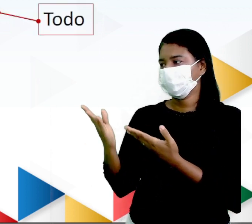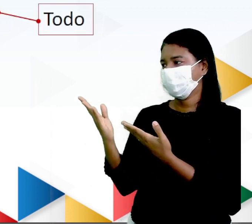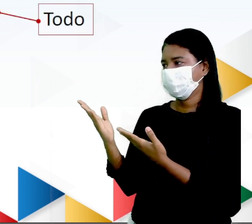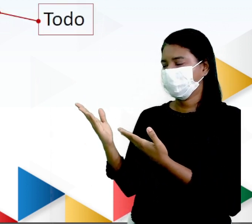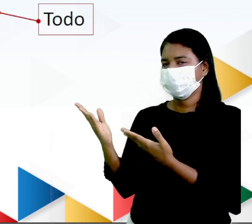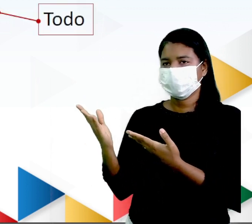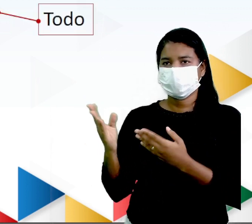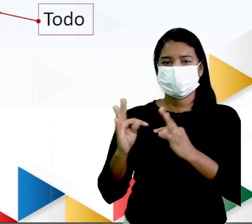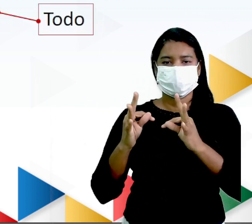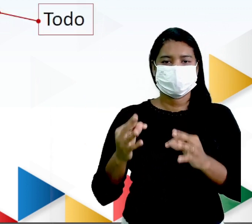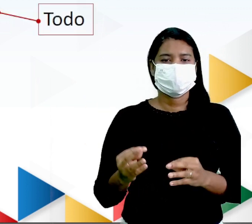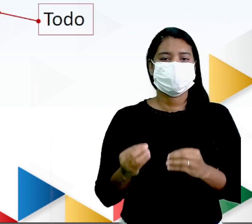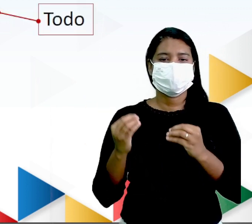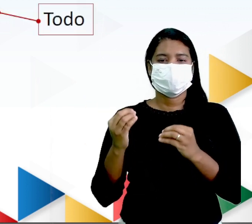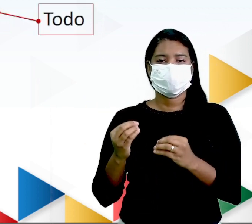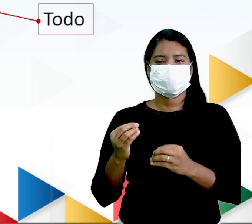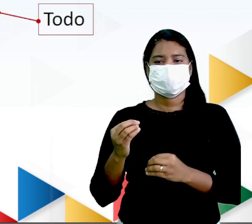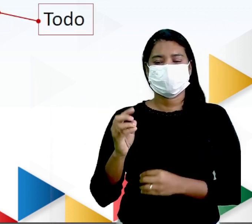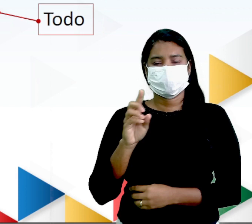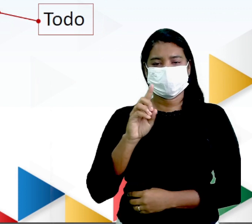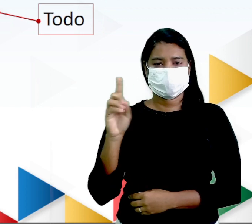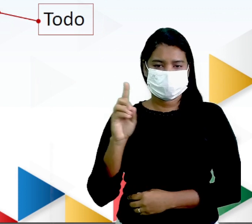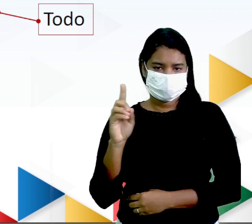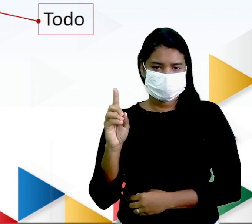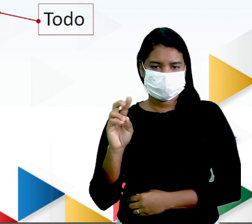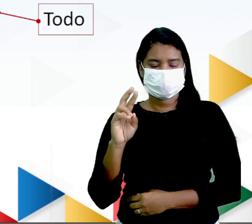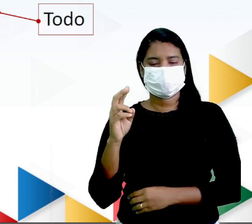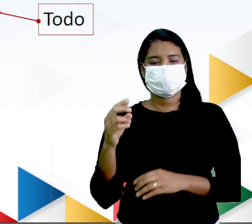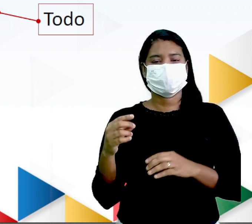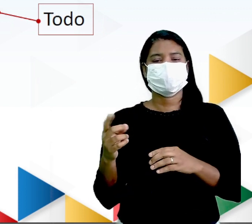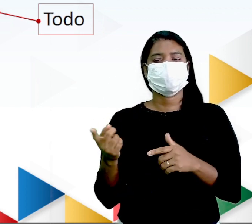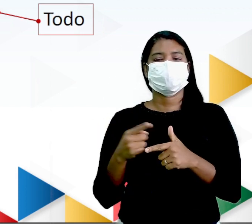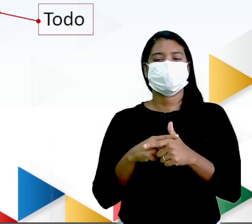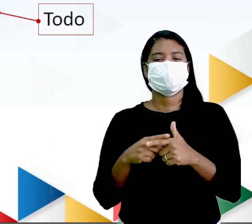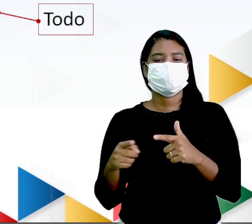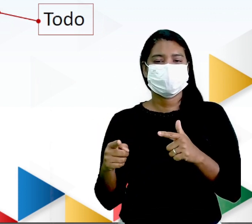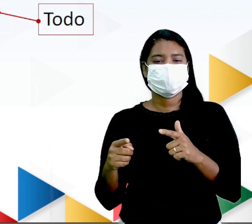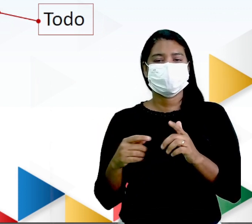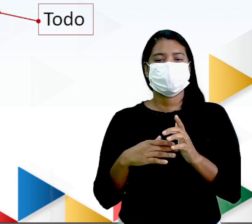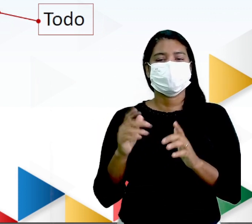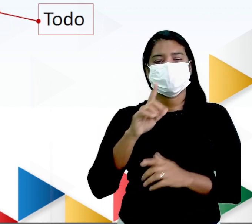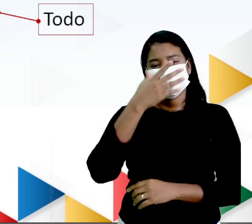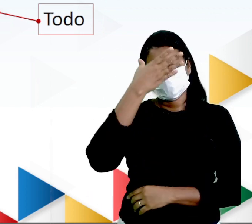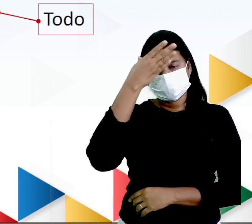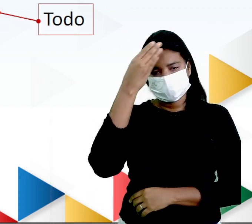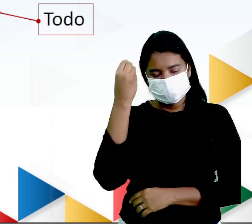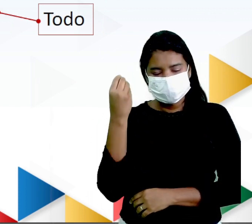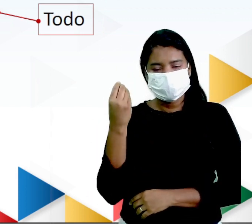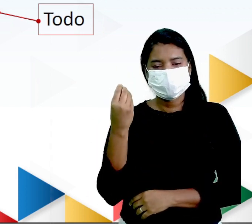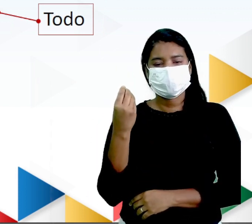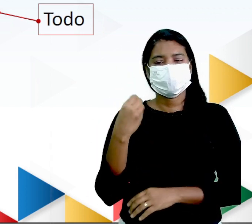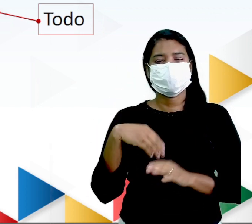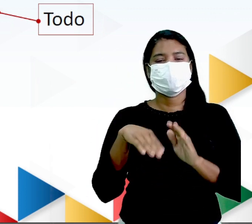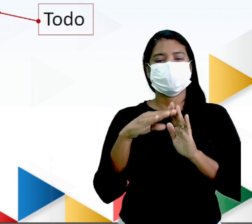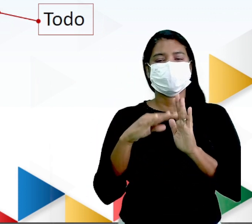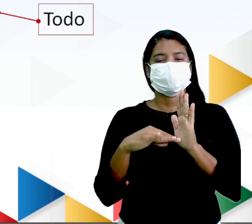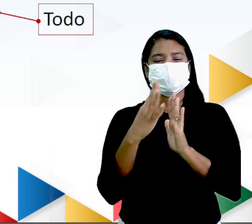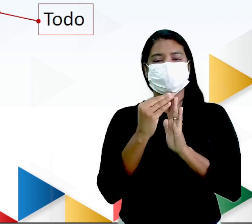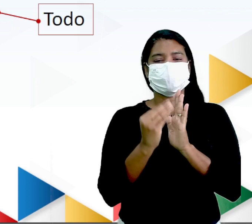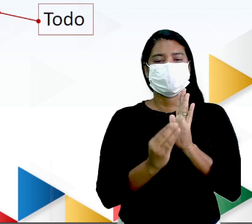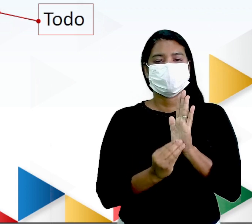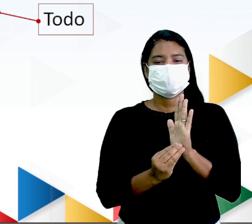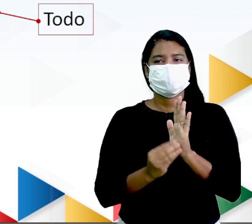como todo, pode ser o denominador ou pode ser o subtraindo, tá bom? Não esquece disso, porque as nomenclaturas,